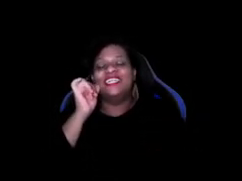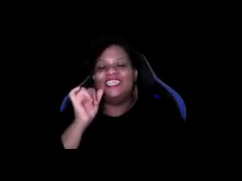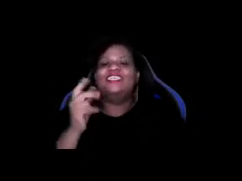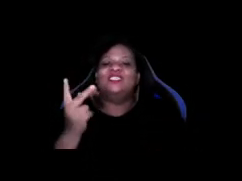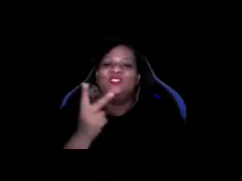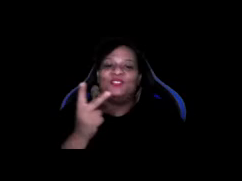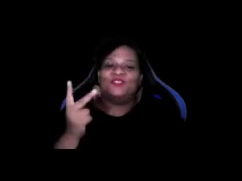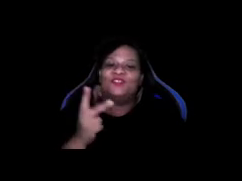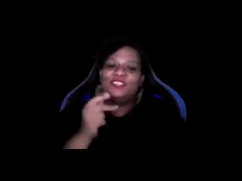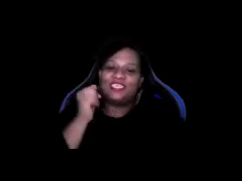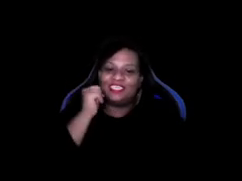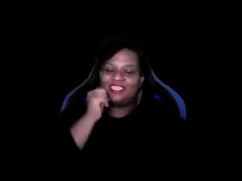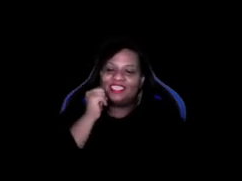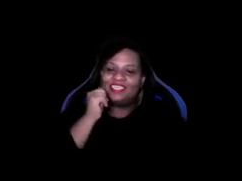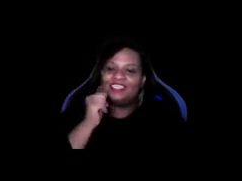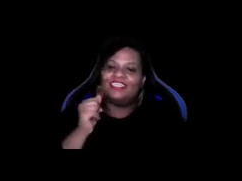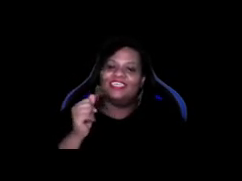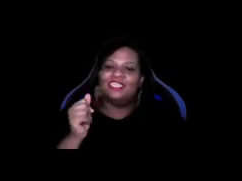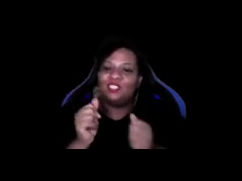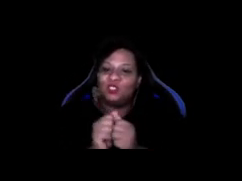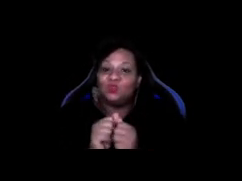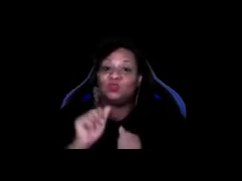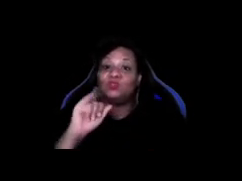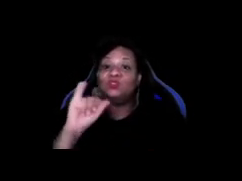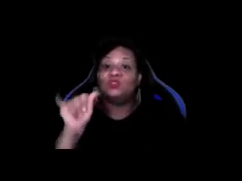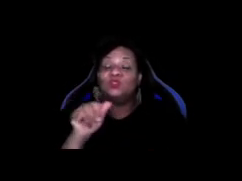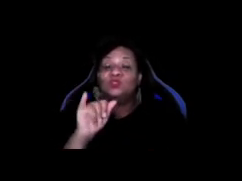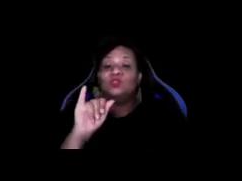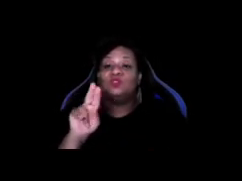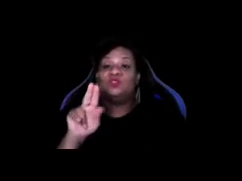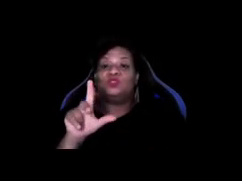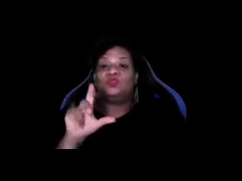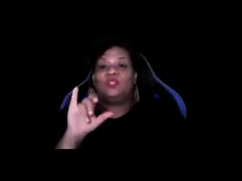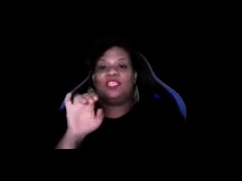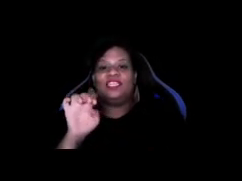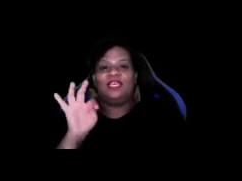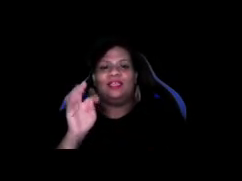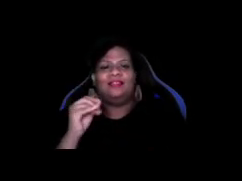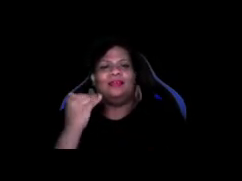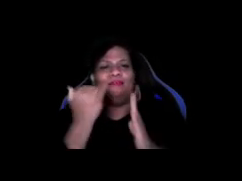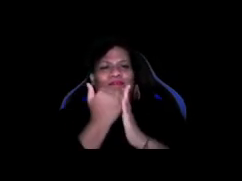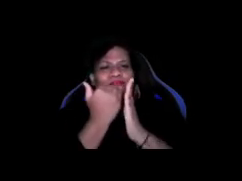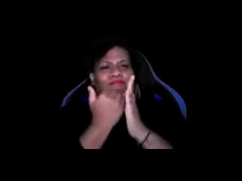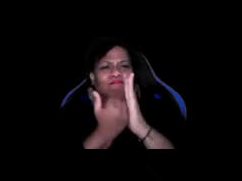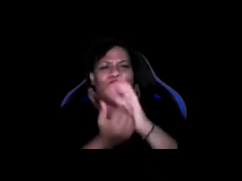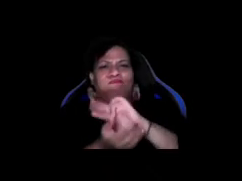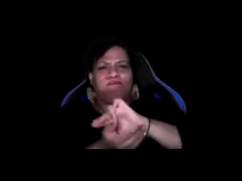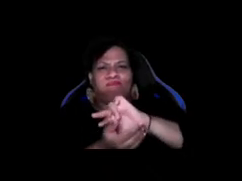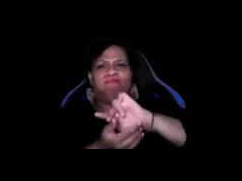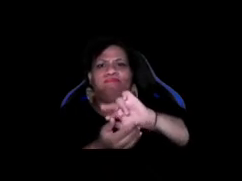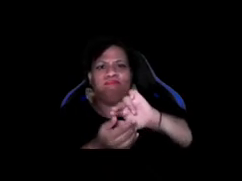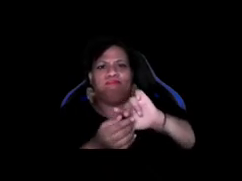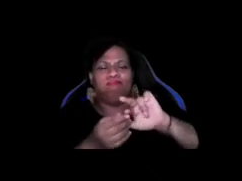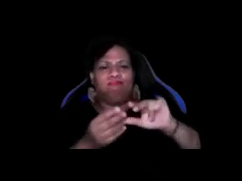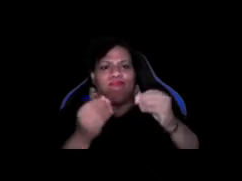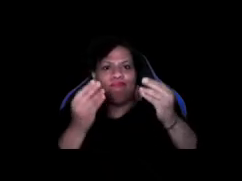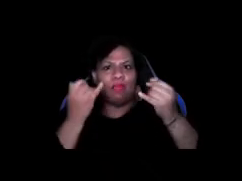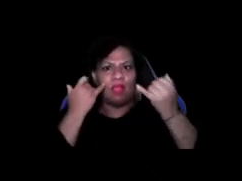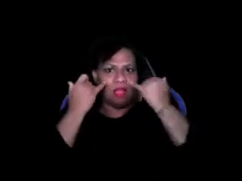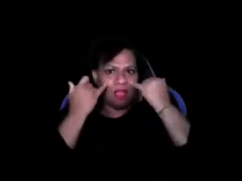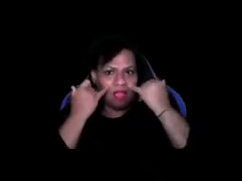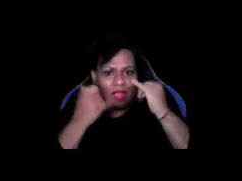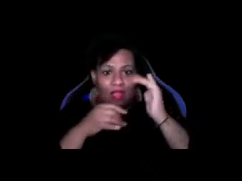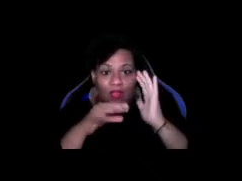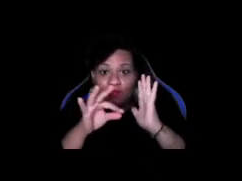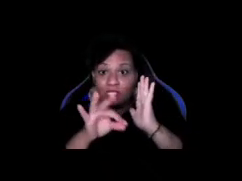Belli, juntamente com Julieta Paredes. Então, assim, a programação está bastante recheada. Você que ainda não se inscreveu